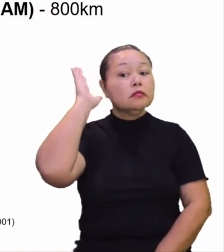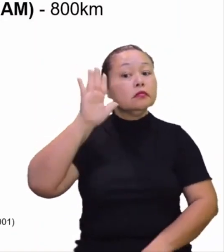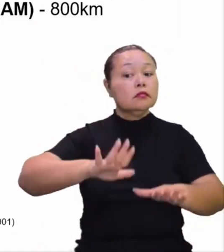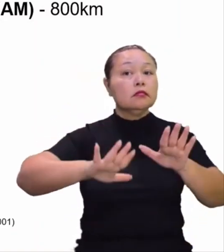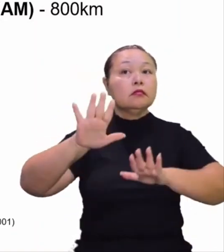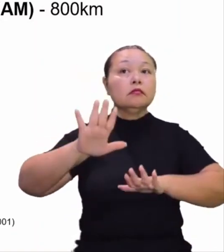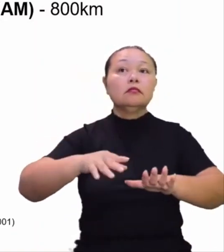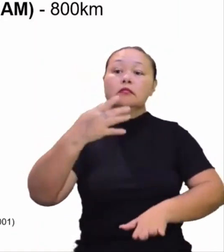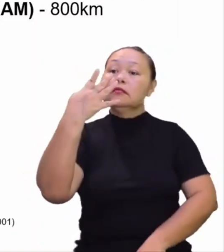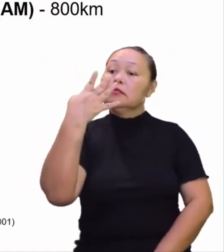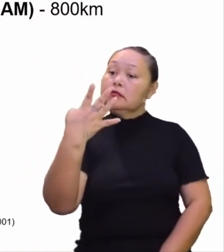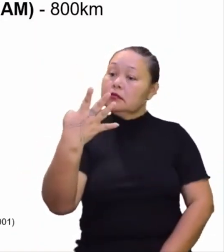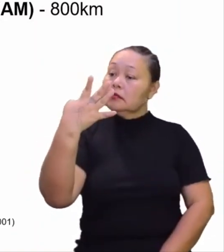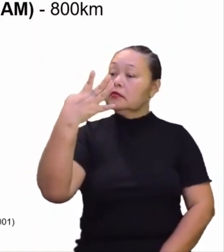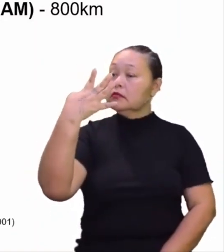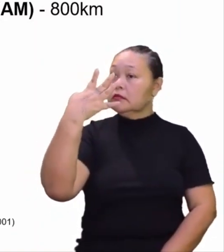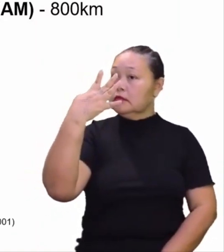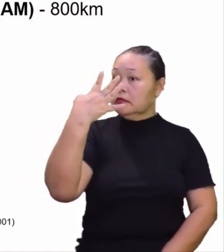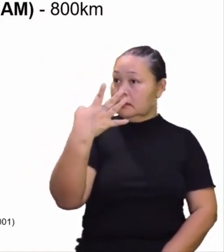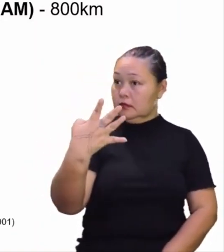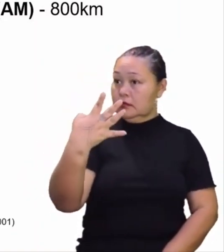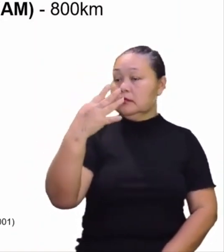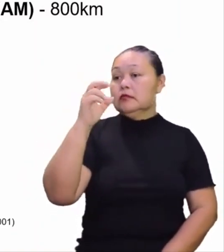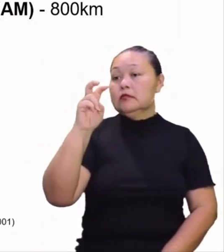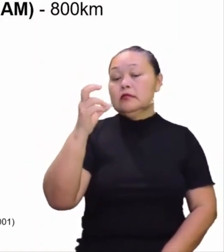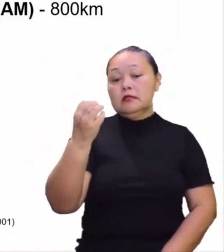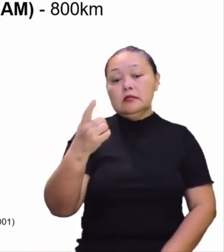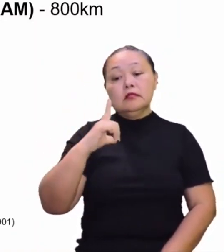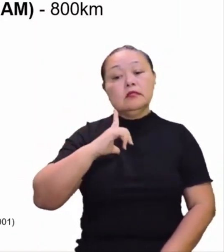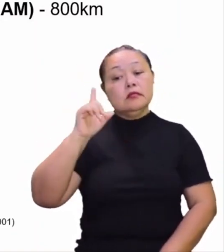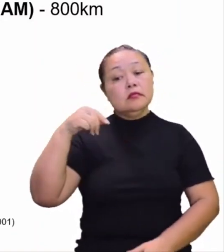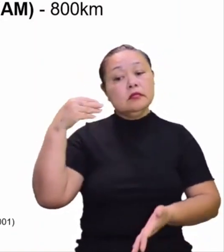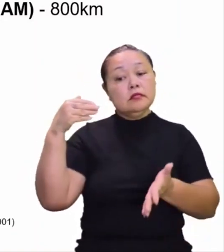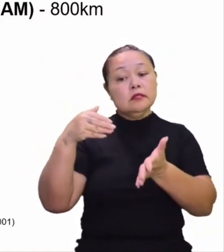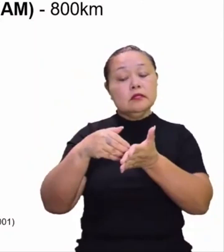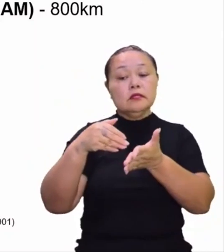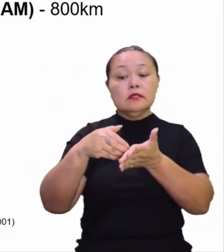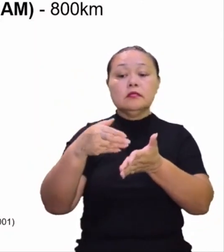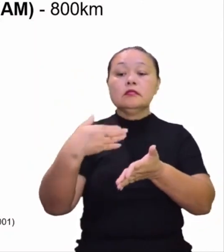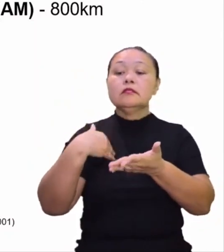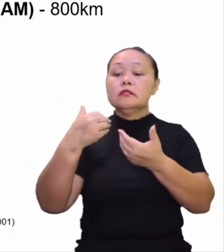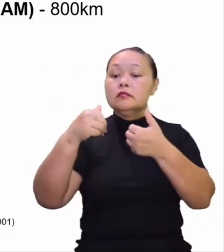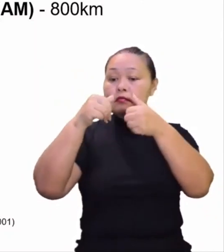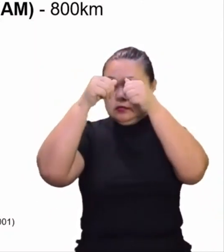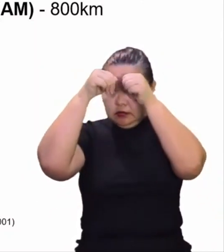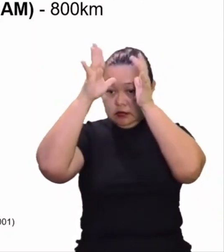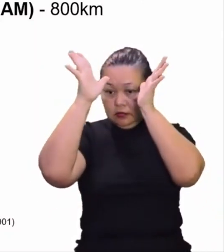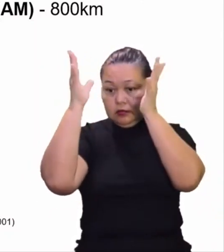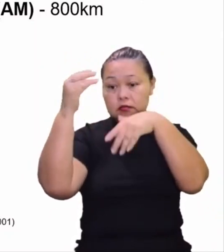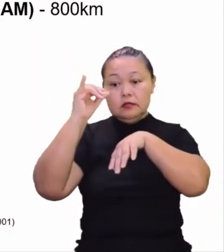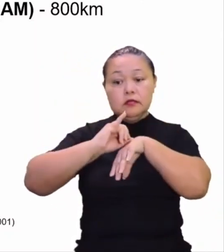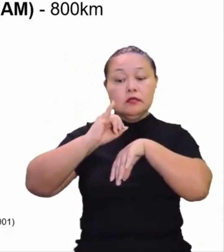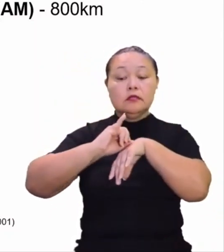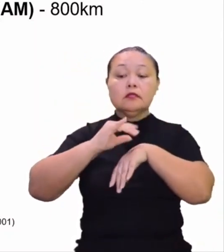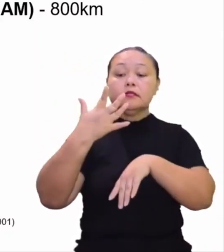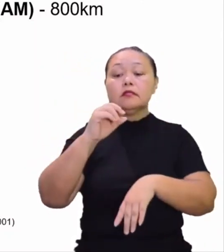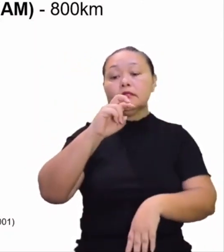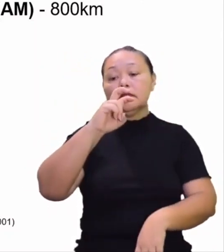aí 1.453, e depois de Porto Velho, a 364, até Rio Branco, nós temos aí mais 540